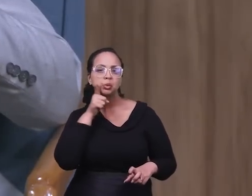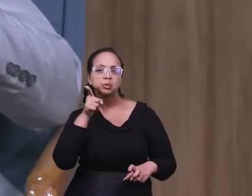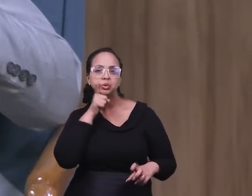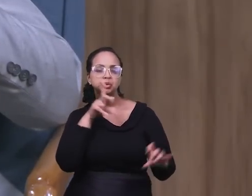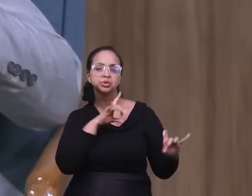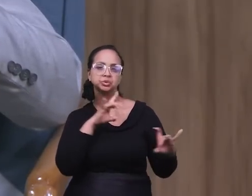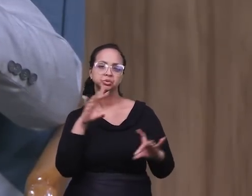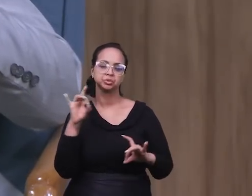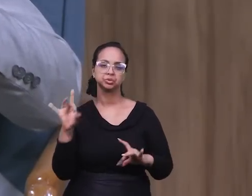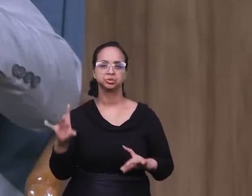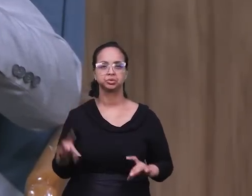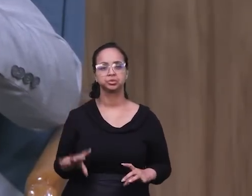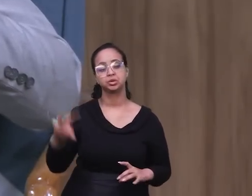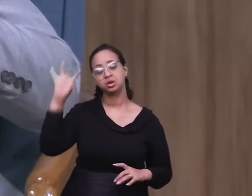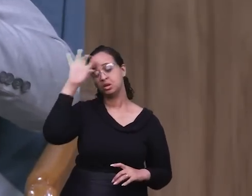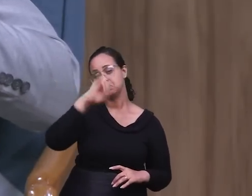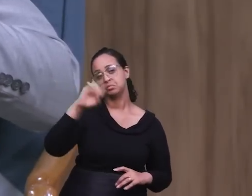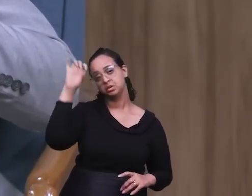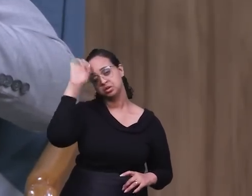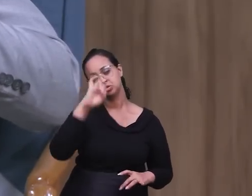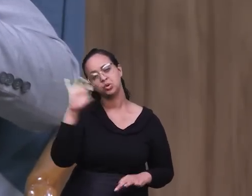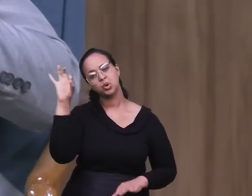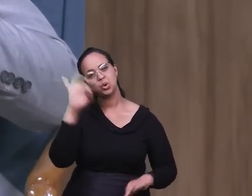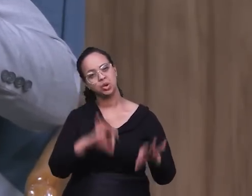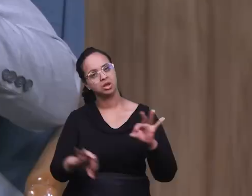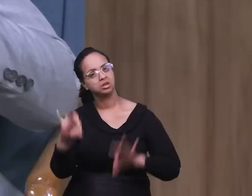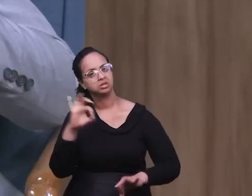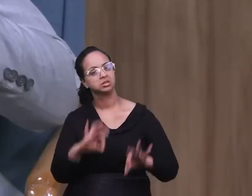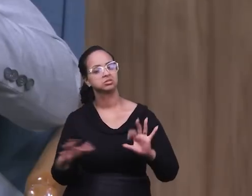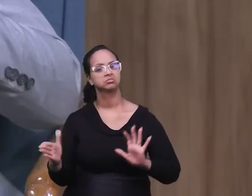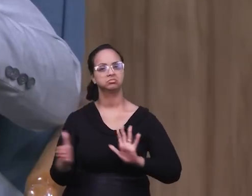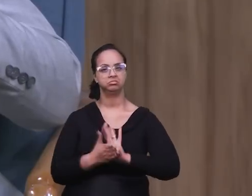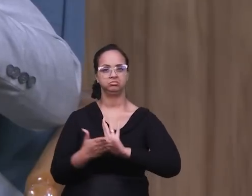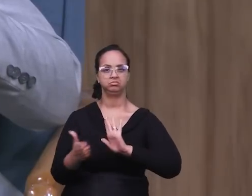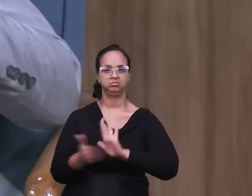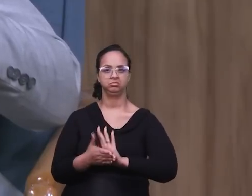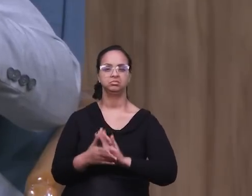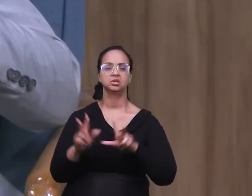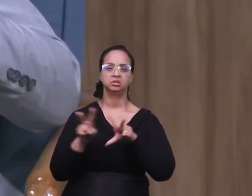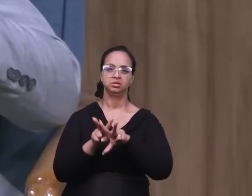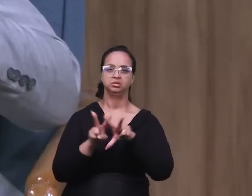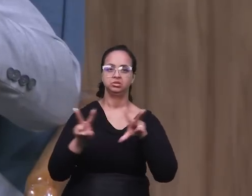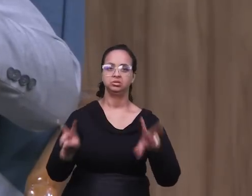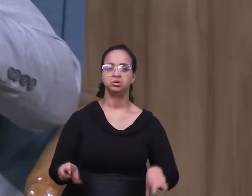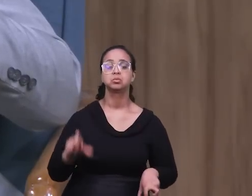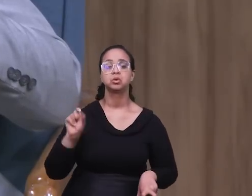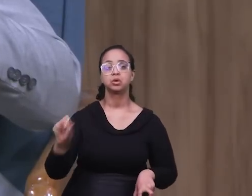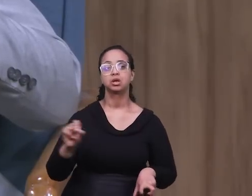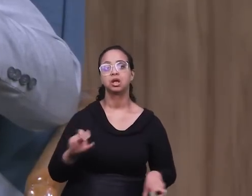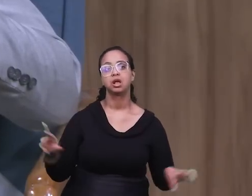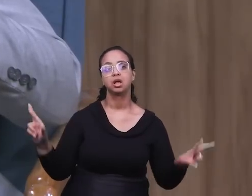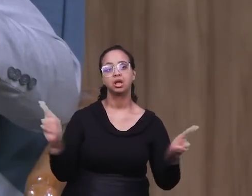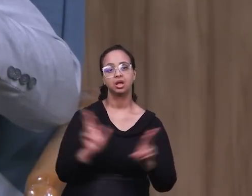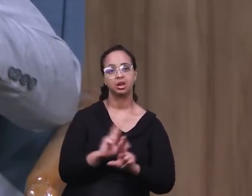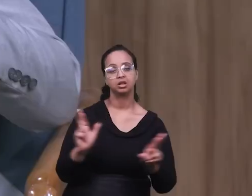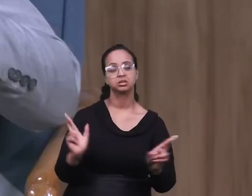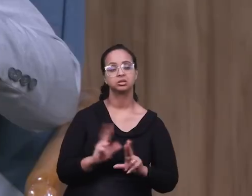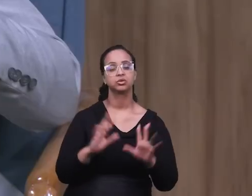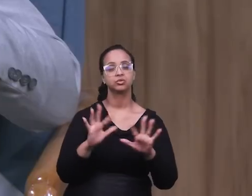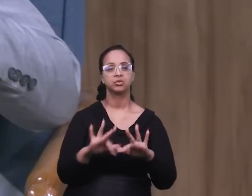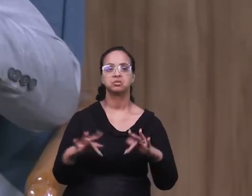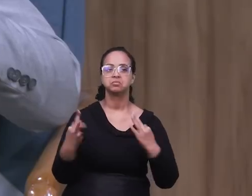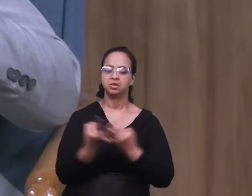nosso cotidiano. E temos aprendido muito no quadro Organização e Método sobre a